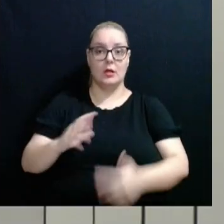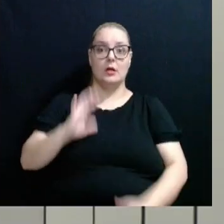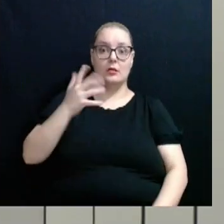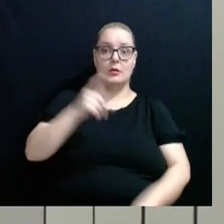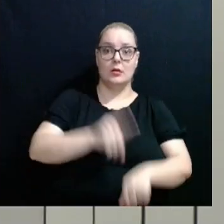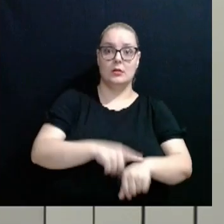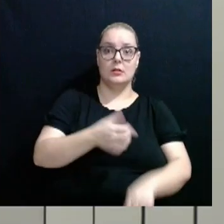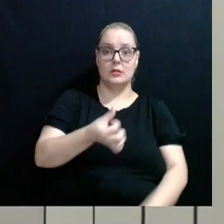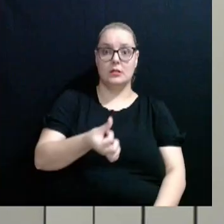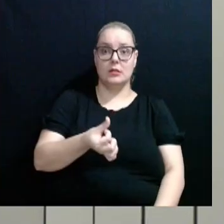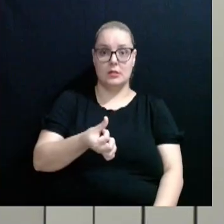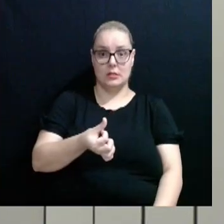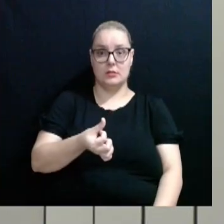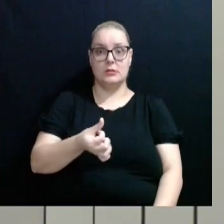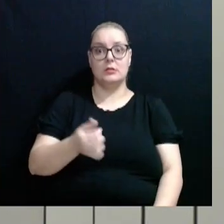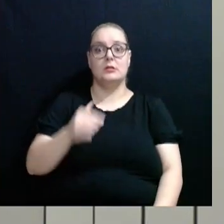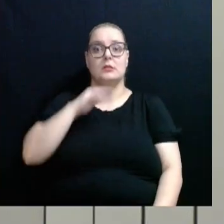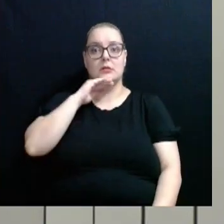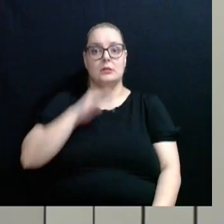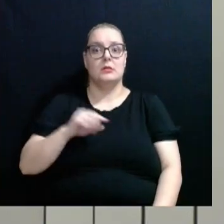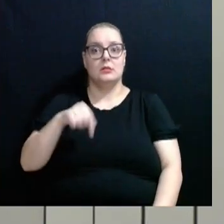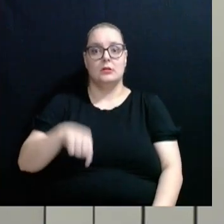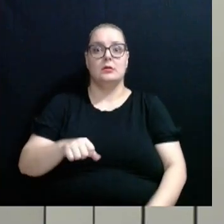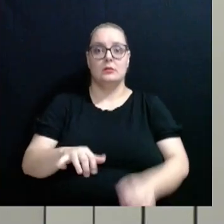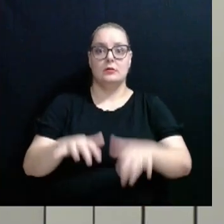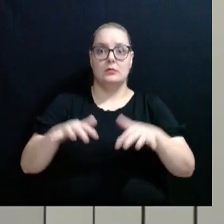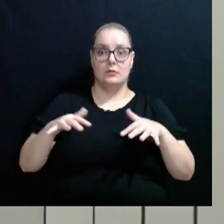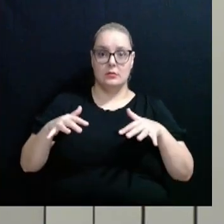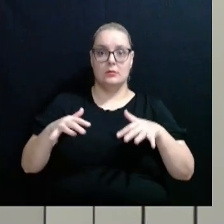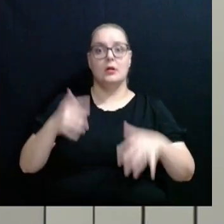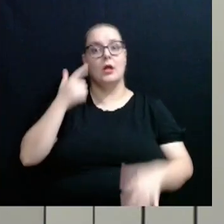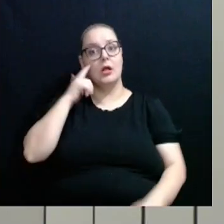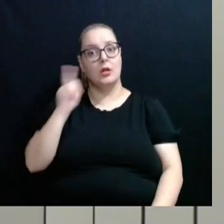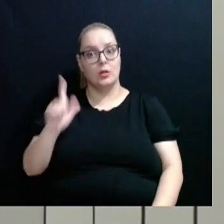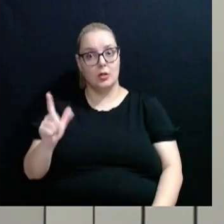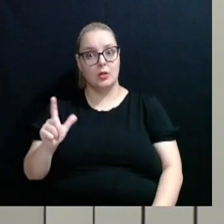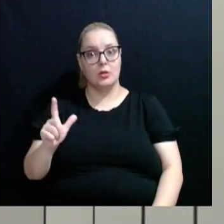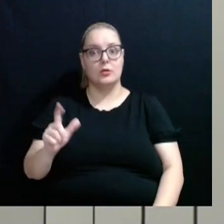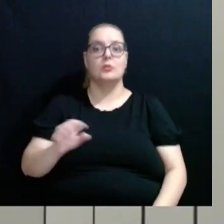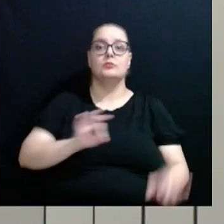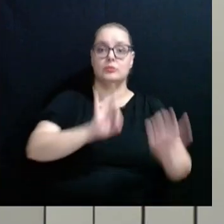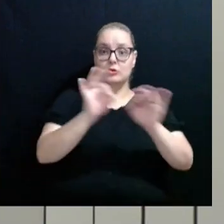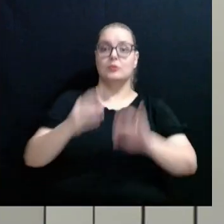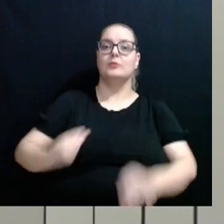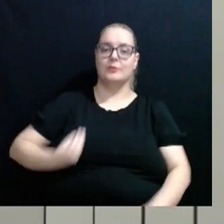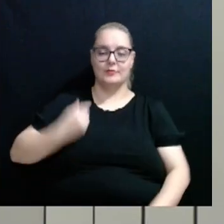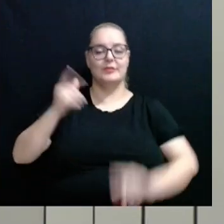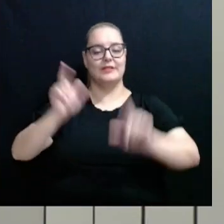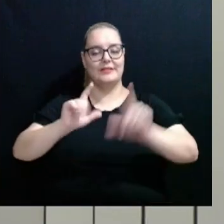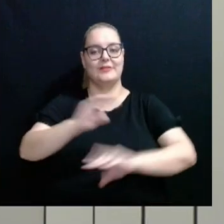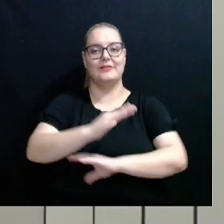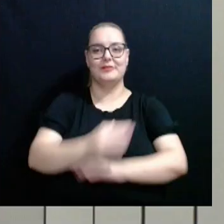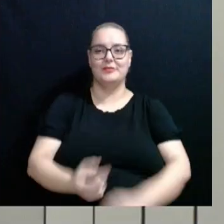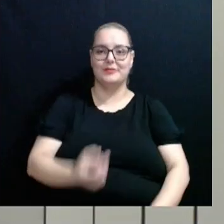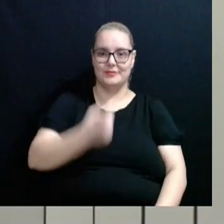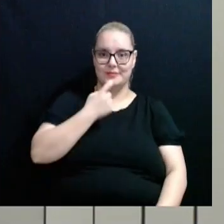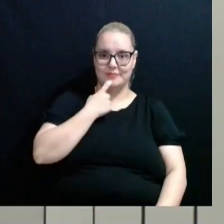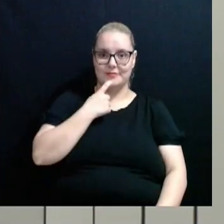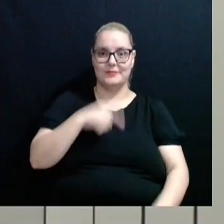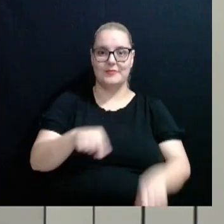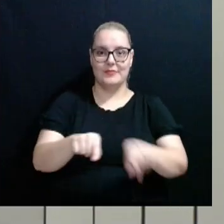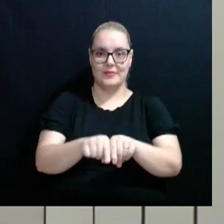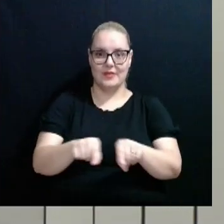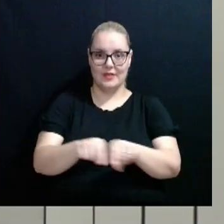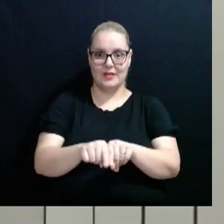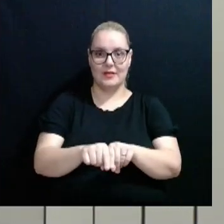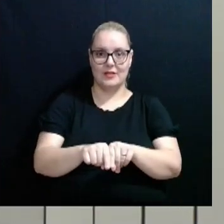no plenário aqui da Câmara Municipal. E, claro, você pode acompanhar tudo ao vivo aqui pela TV Câmara Campinas e também pela nossa transmissão